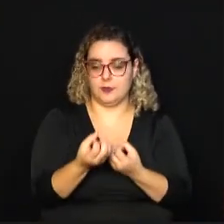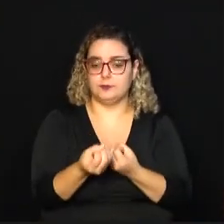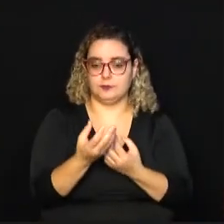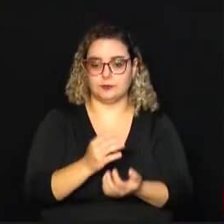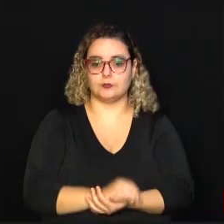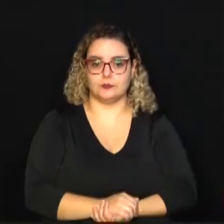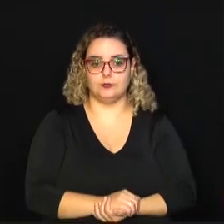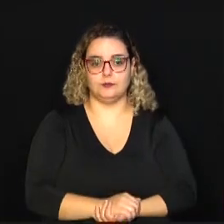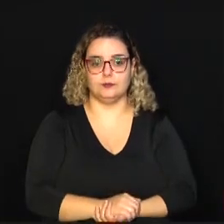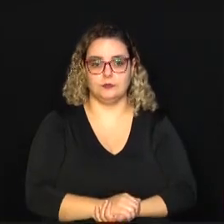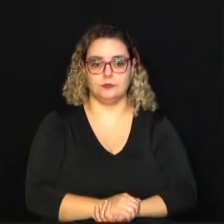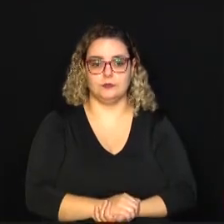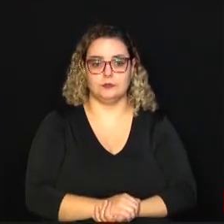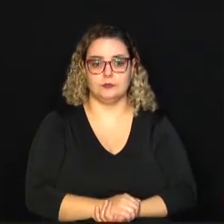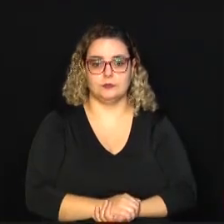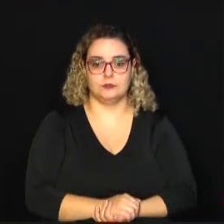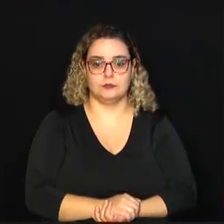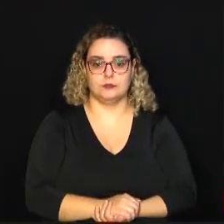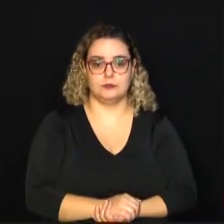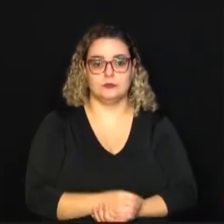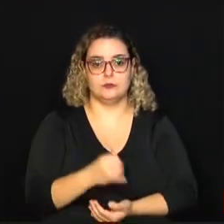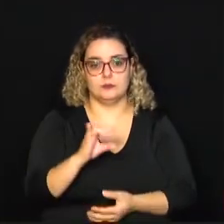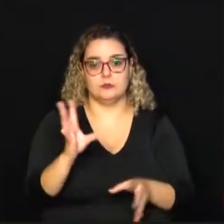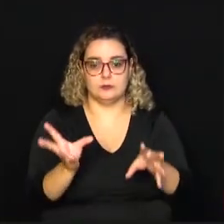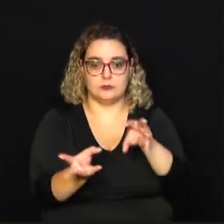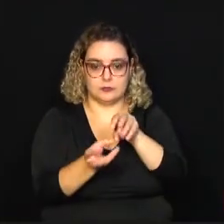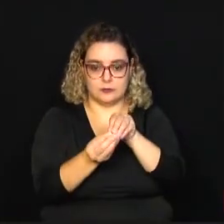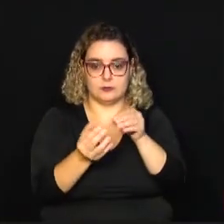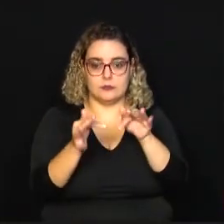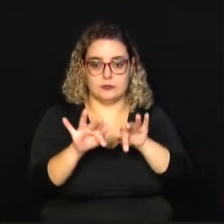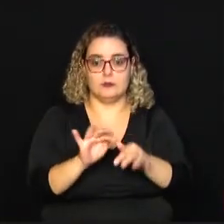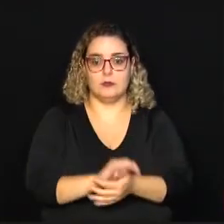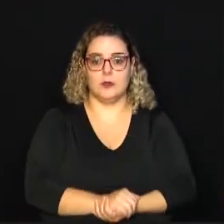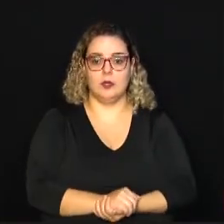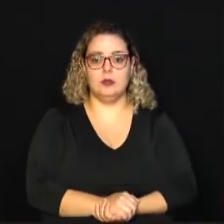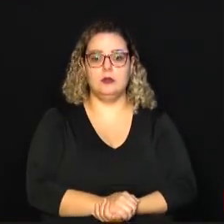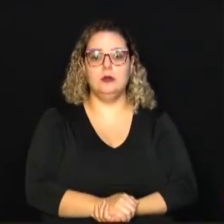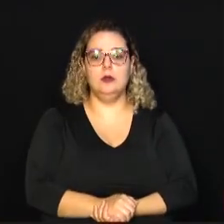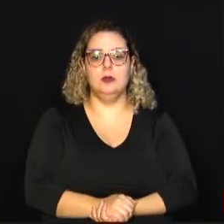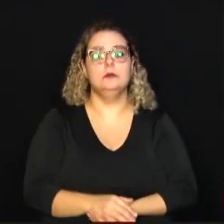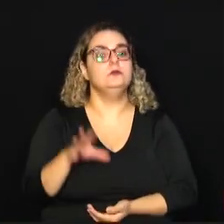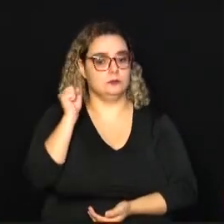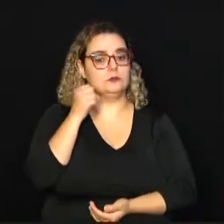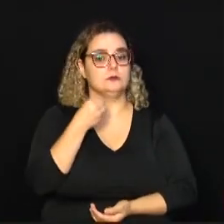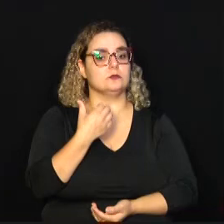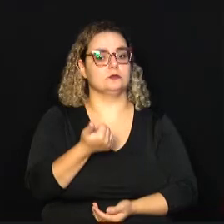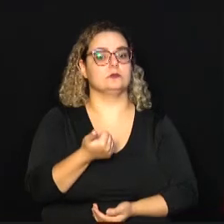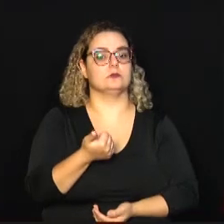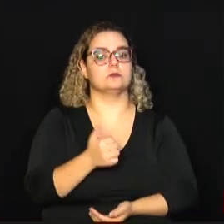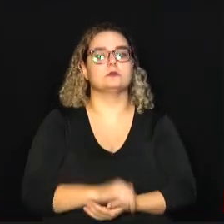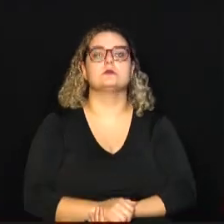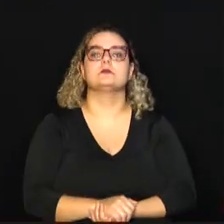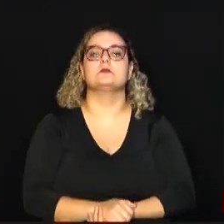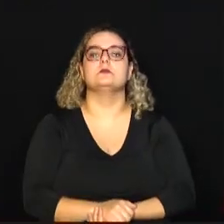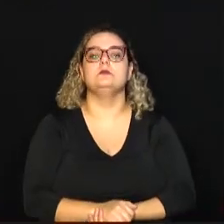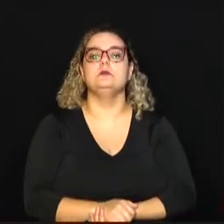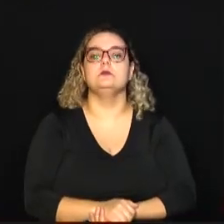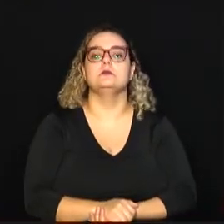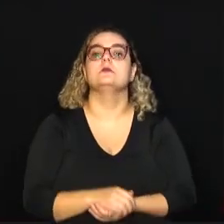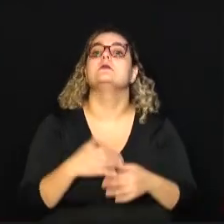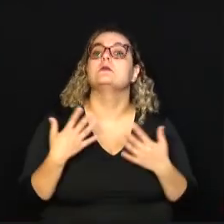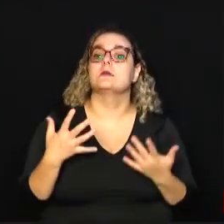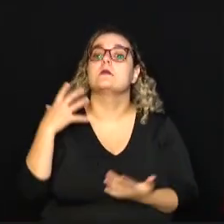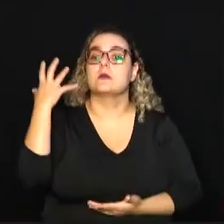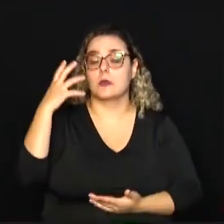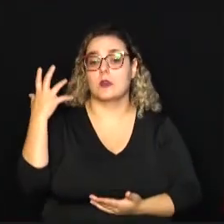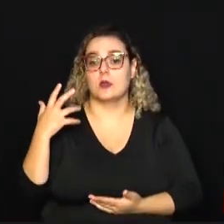você quiser fazer em seguida as considerações finais, tá bom? Tá ótimo. Estão me ouvindo bem? Sim. Bem, veja, Guida, a discussão